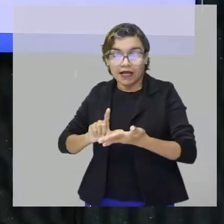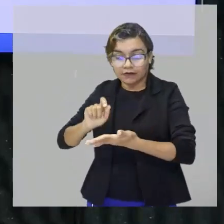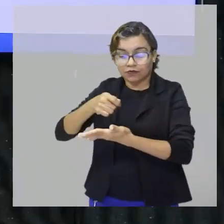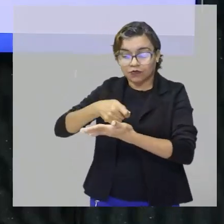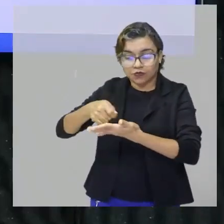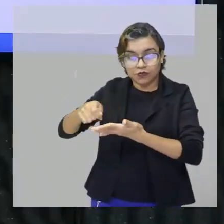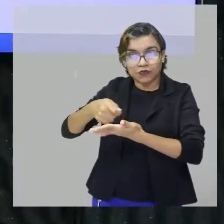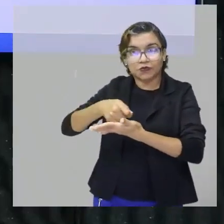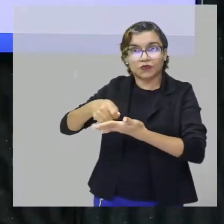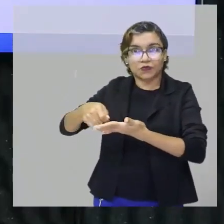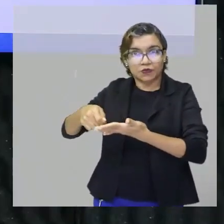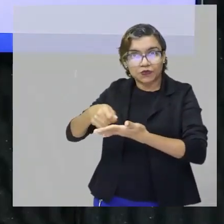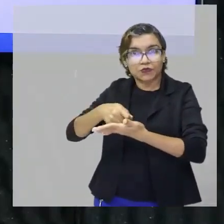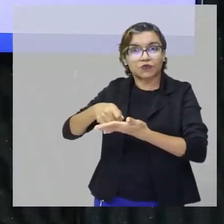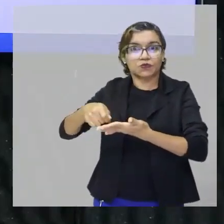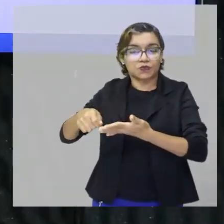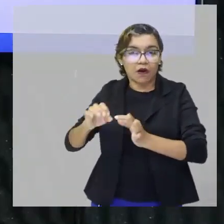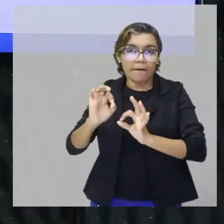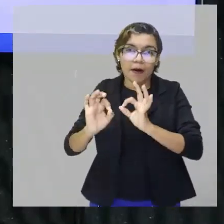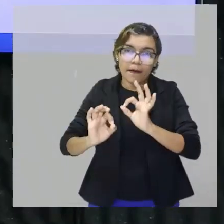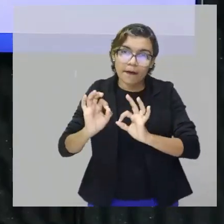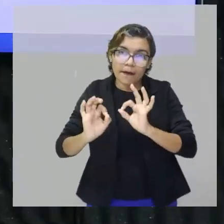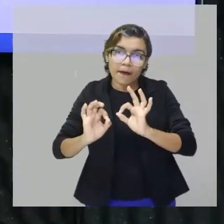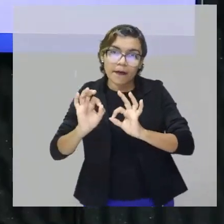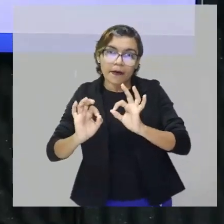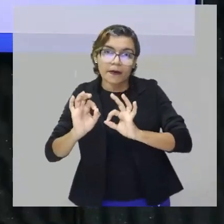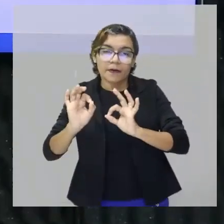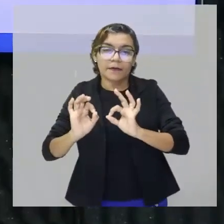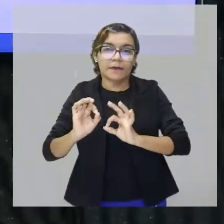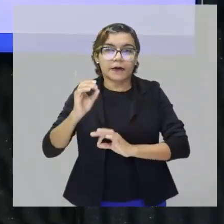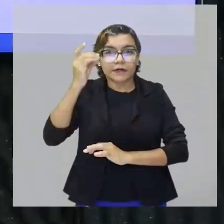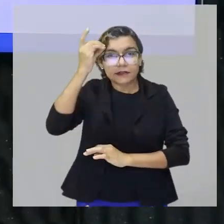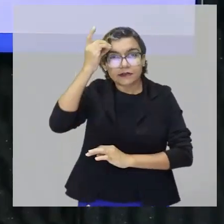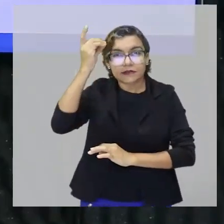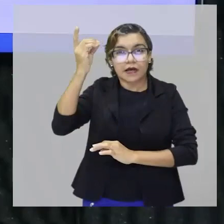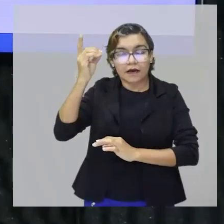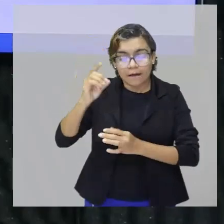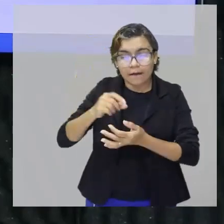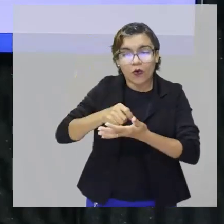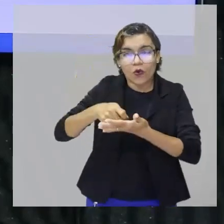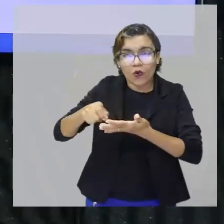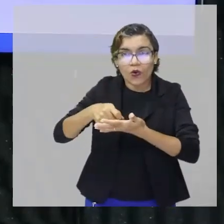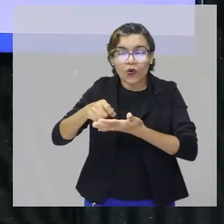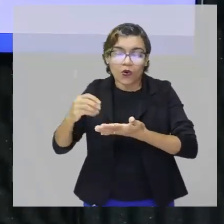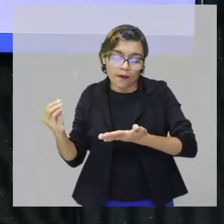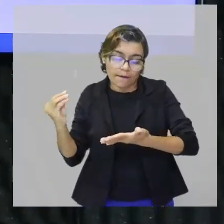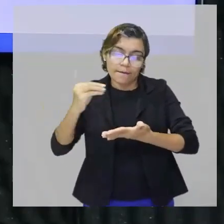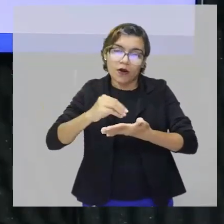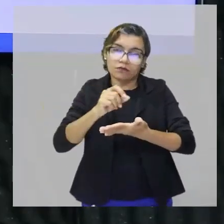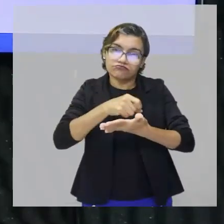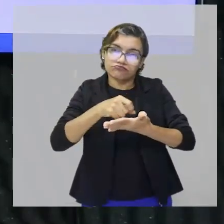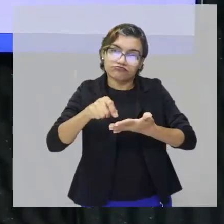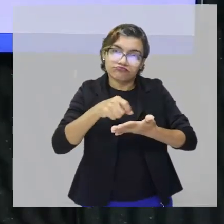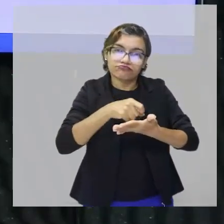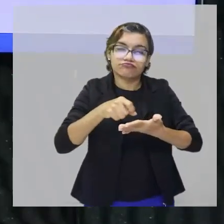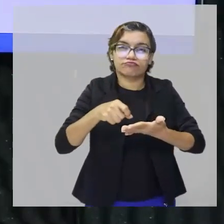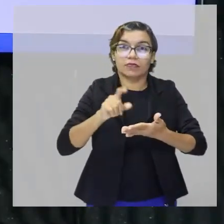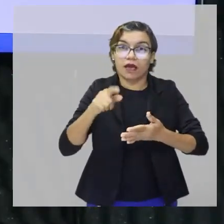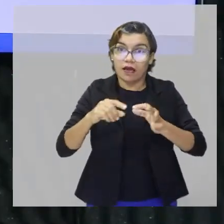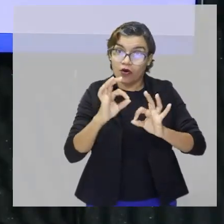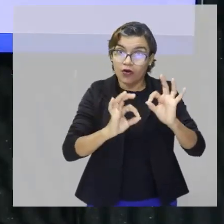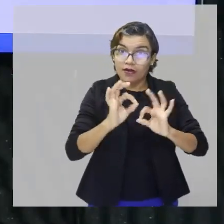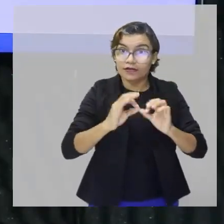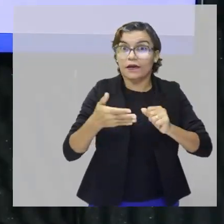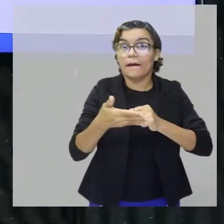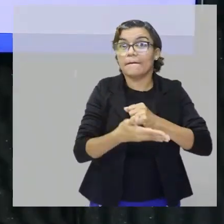um planejamento e aí sim organize as minhas ideias e escreva o meu texto. Então, a organização é a base do